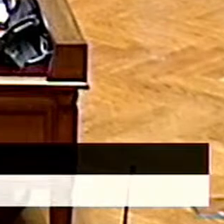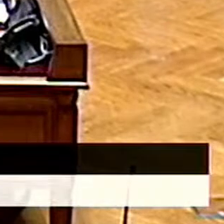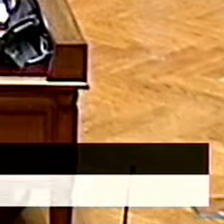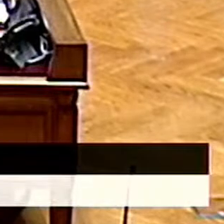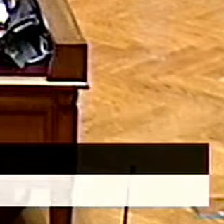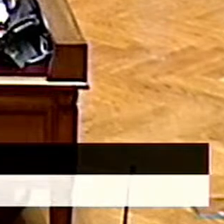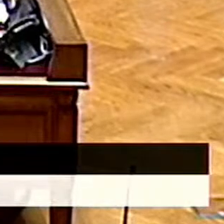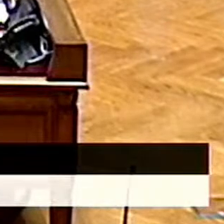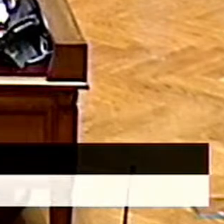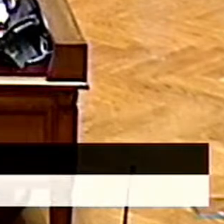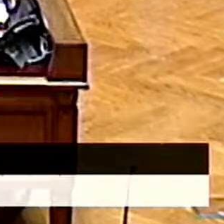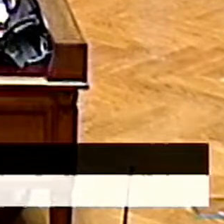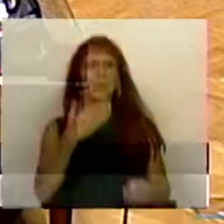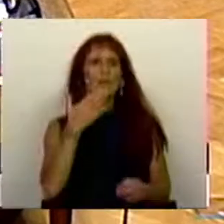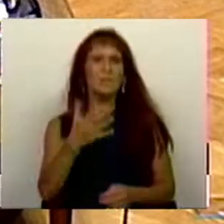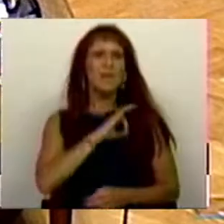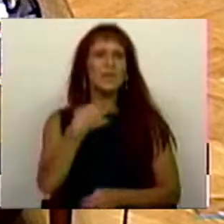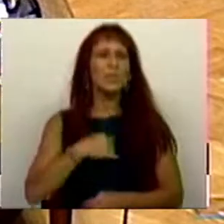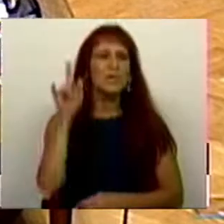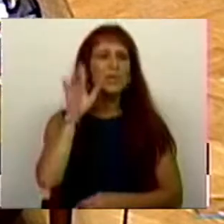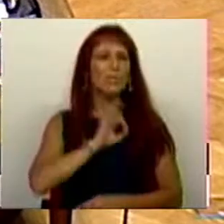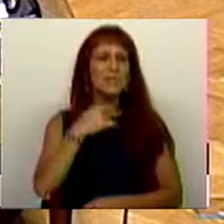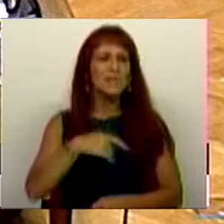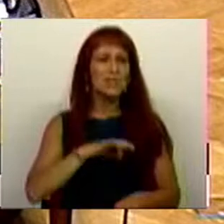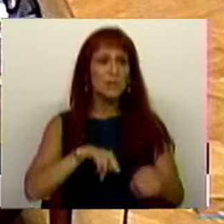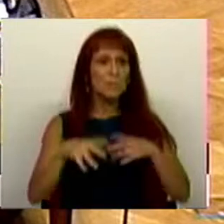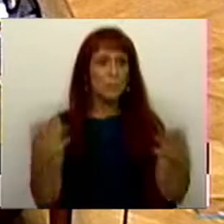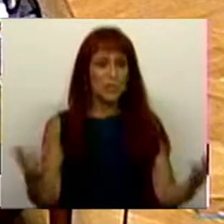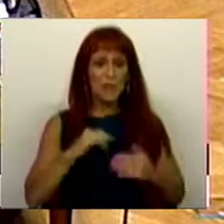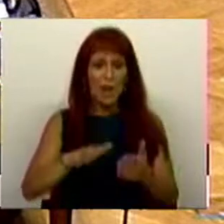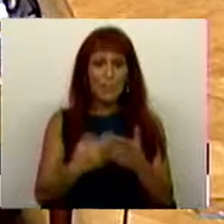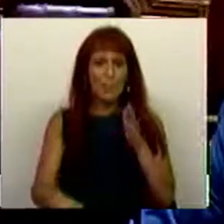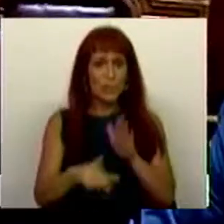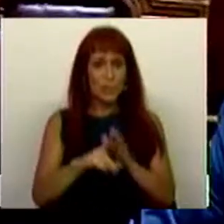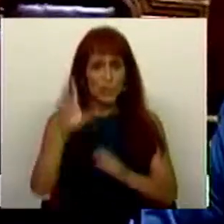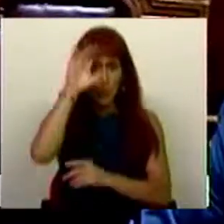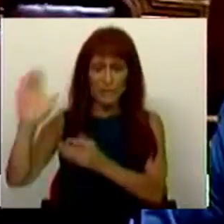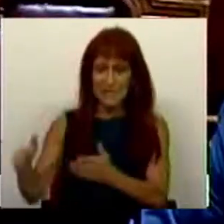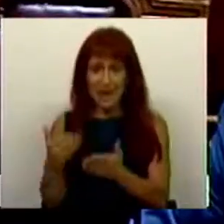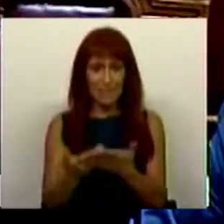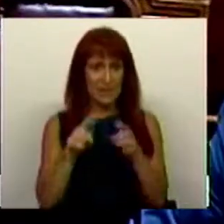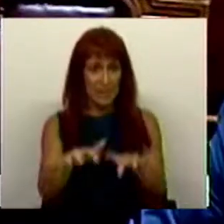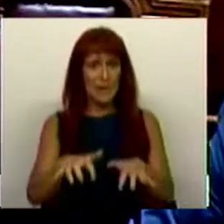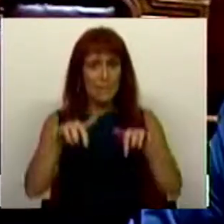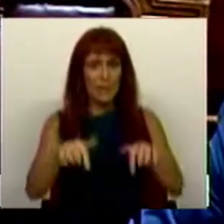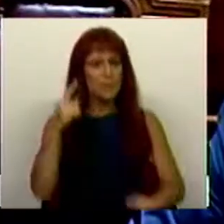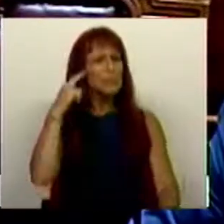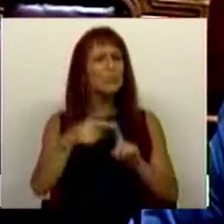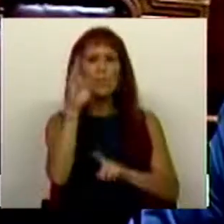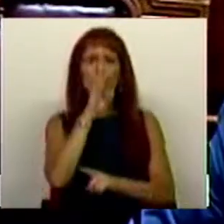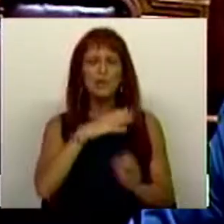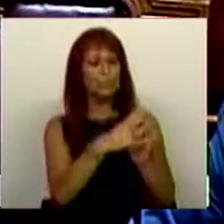Muito obrigado, Sr. Presidente. Sr. Presidente, Sras. E Srs. Deputados, a proposta de lei que o Governo apresenta a este Parlamento visa